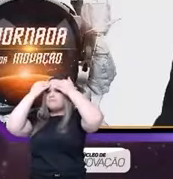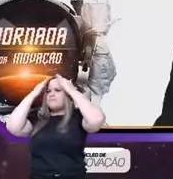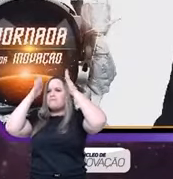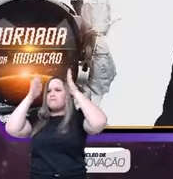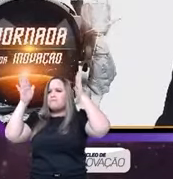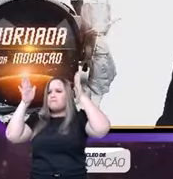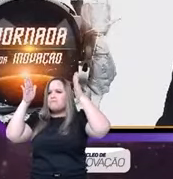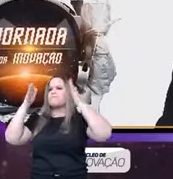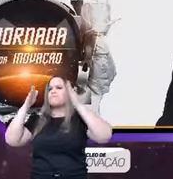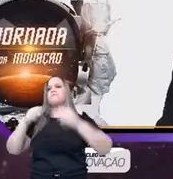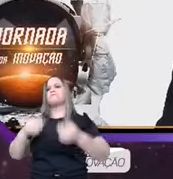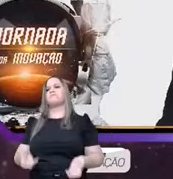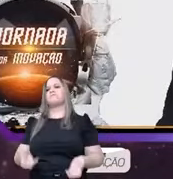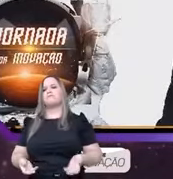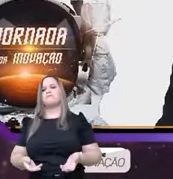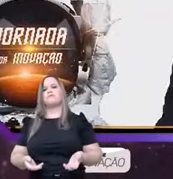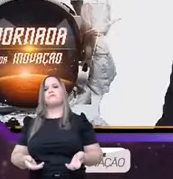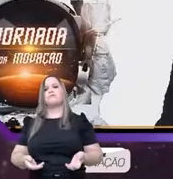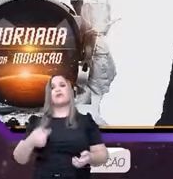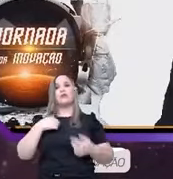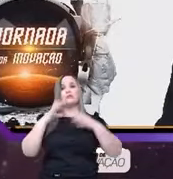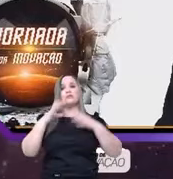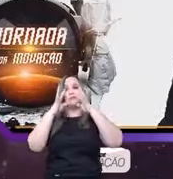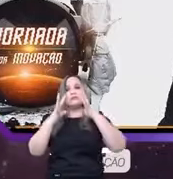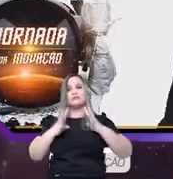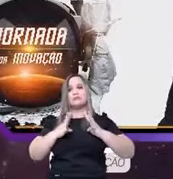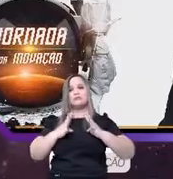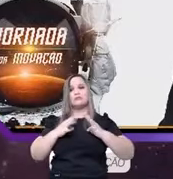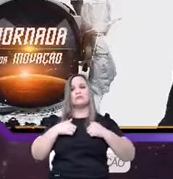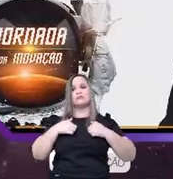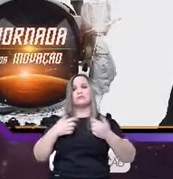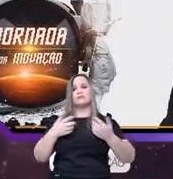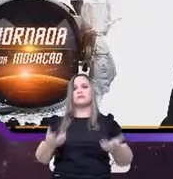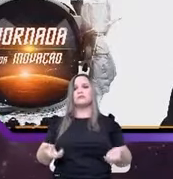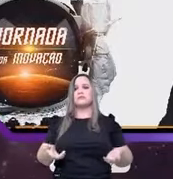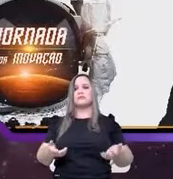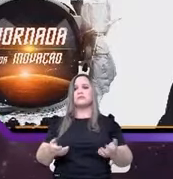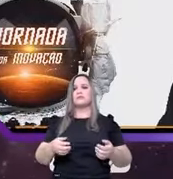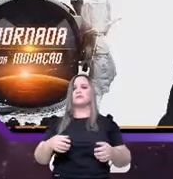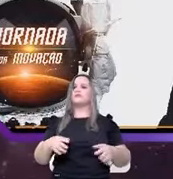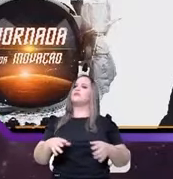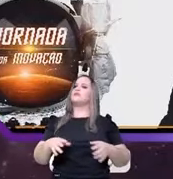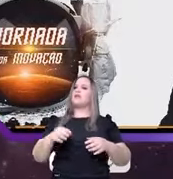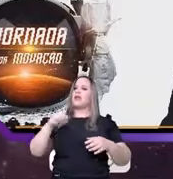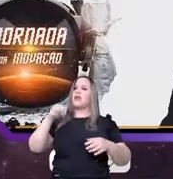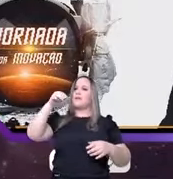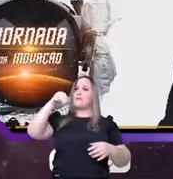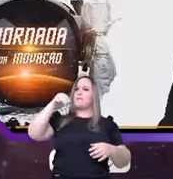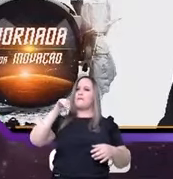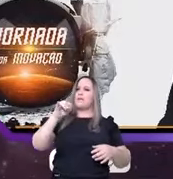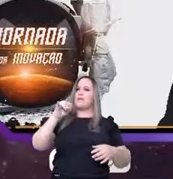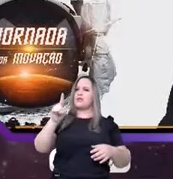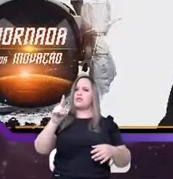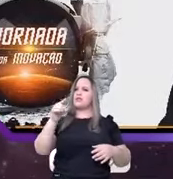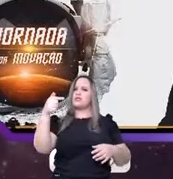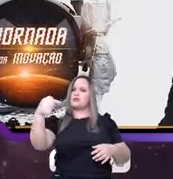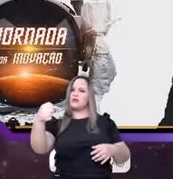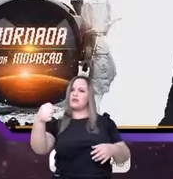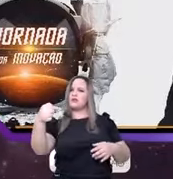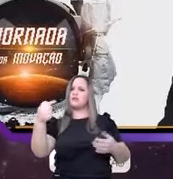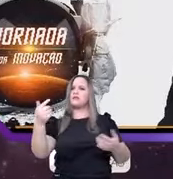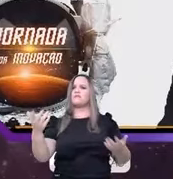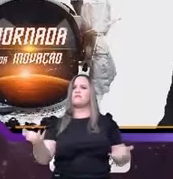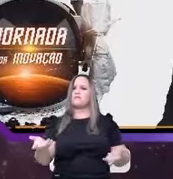chamam a atenção, Excelência. Por exemplo, o termo mindset. Mindset é um termo que me desperta os